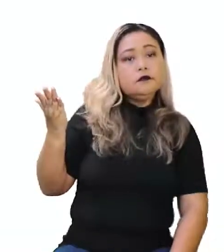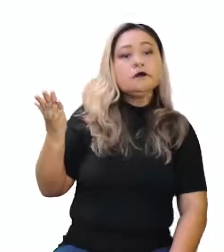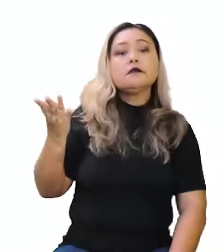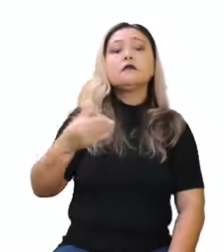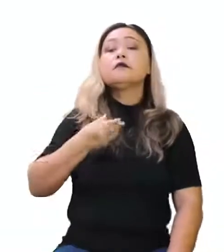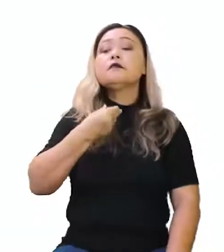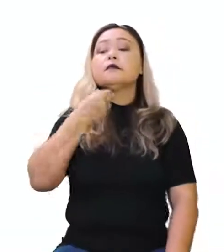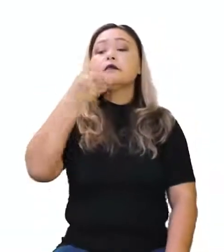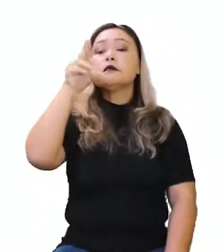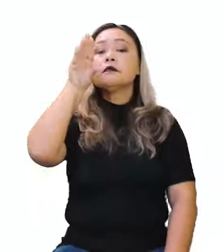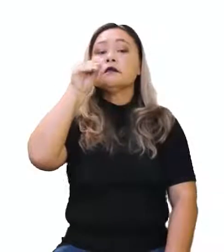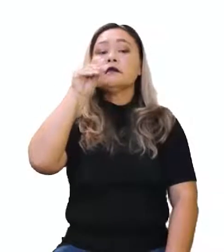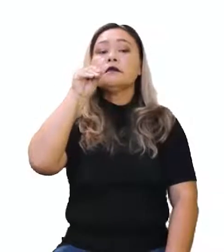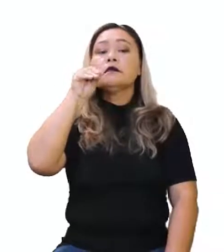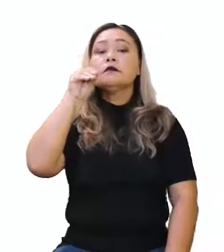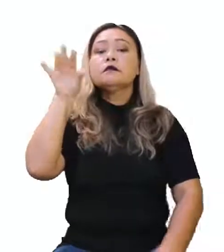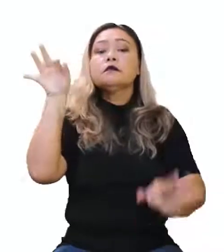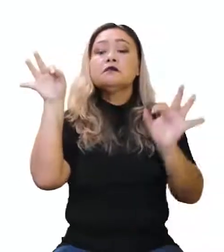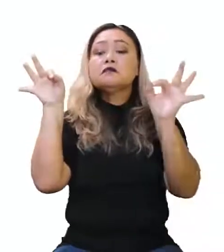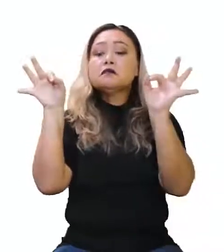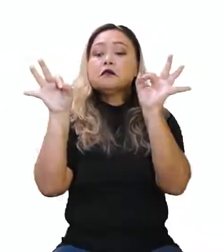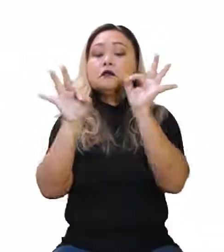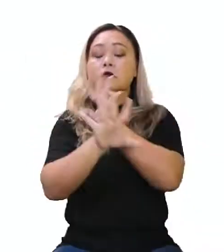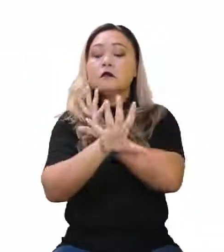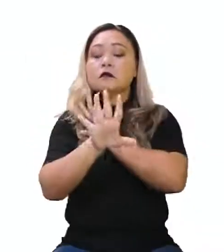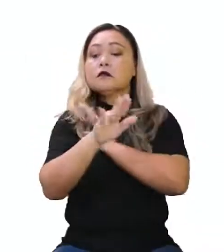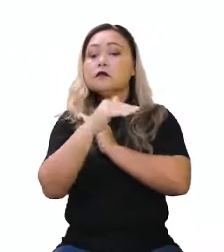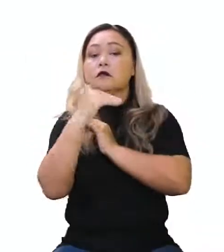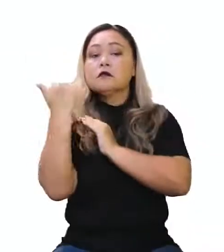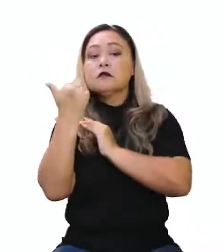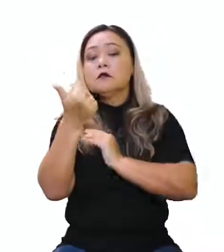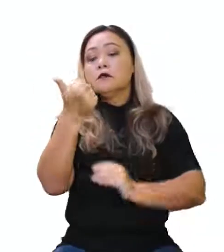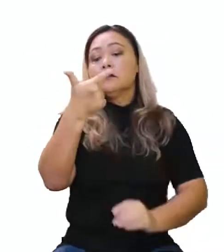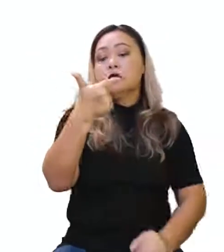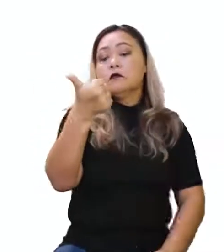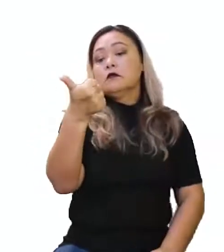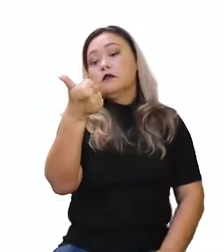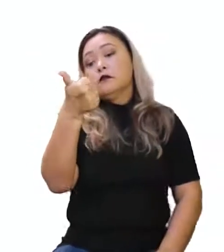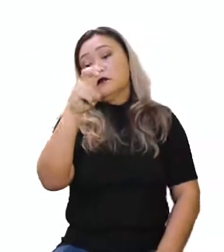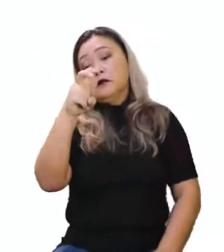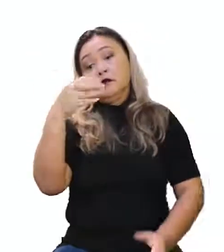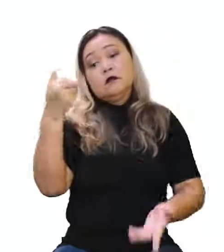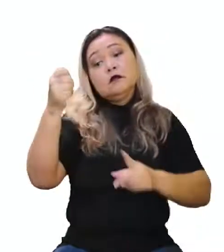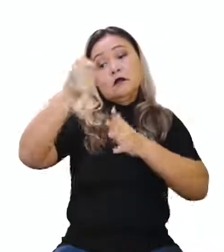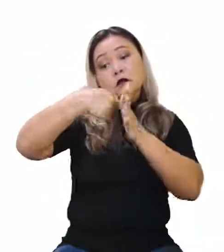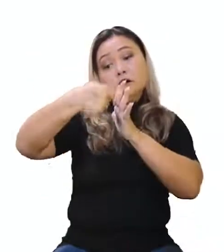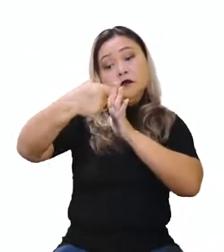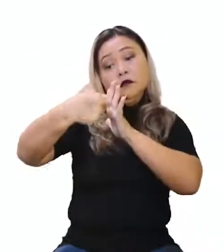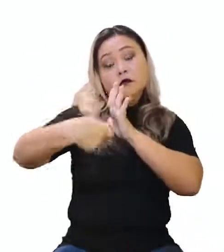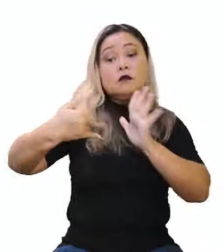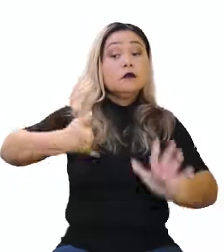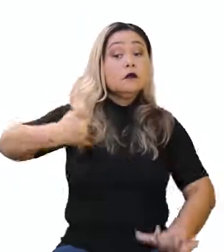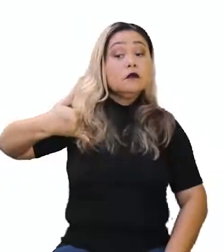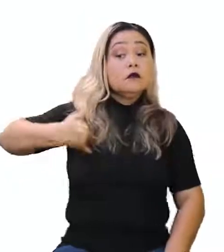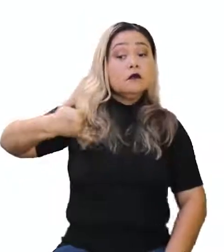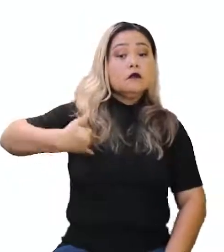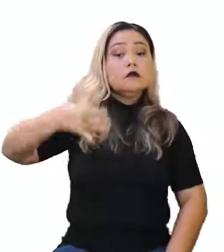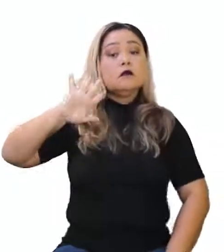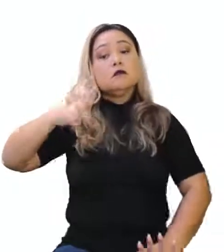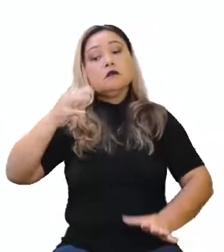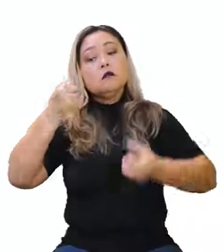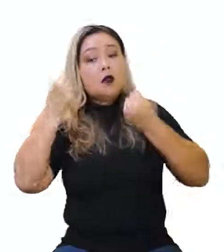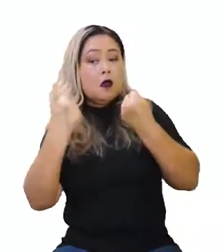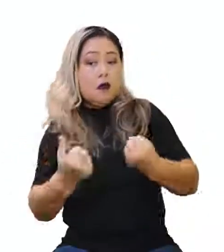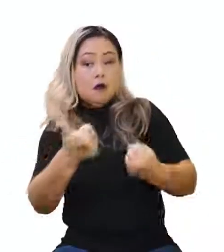Os animais estão prontos para o abate entre 12 a 15 meses de idade, pesando